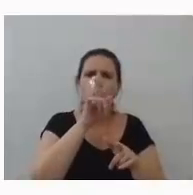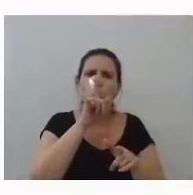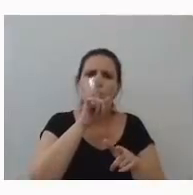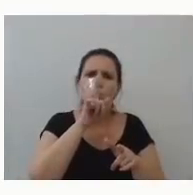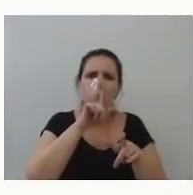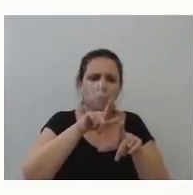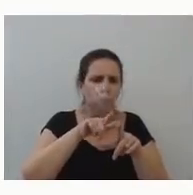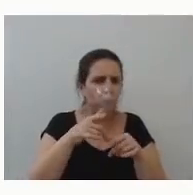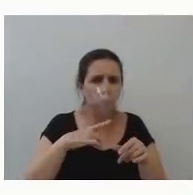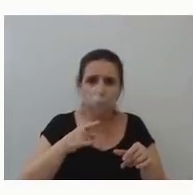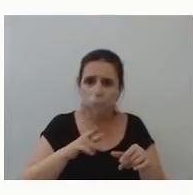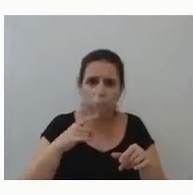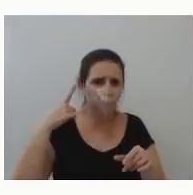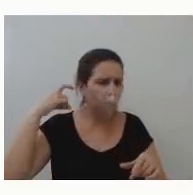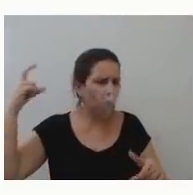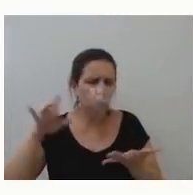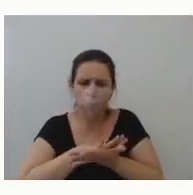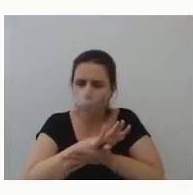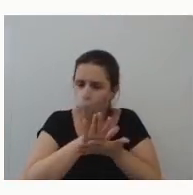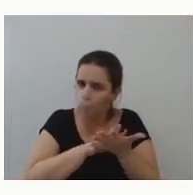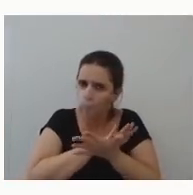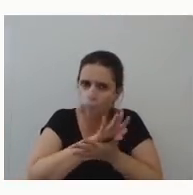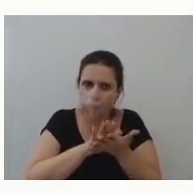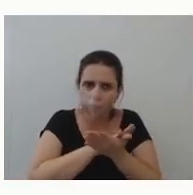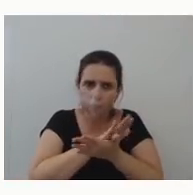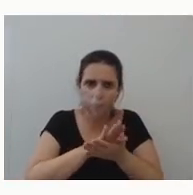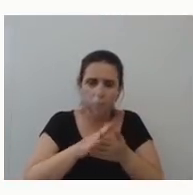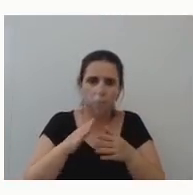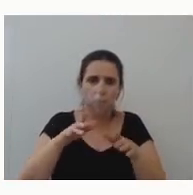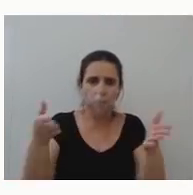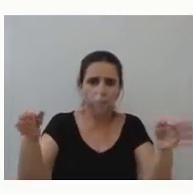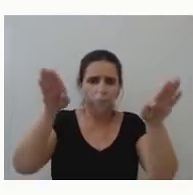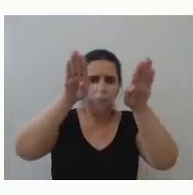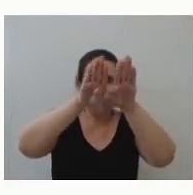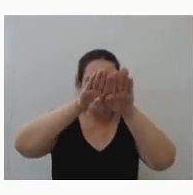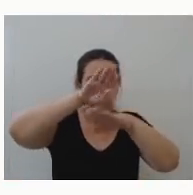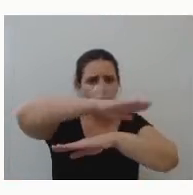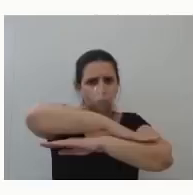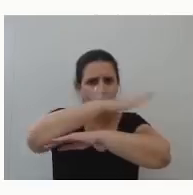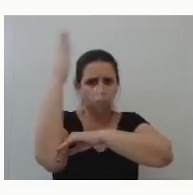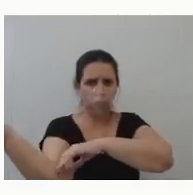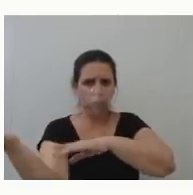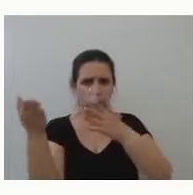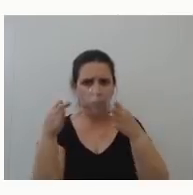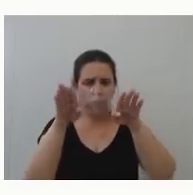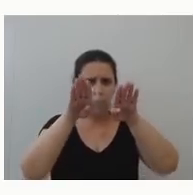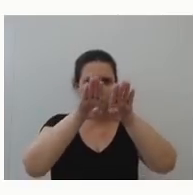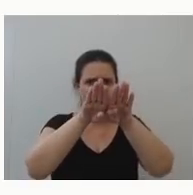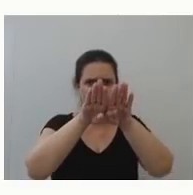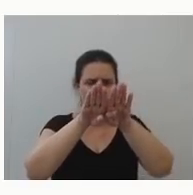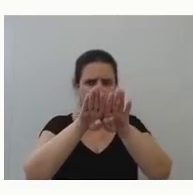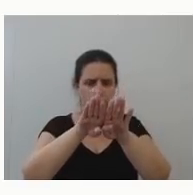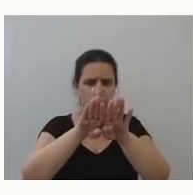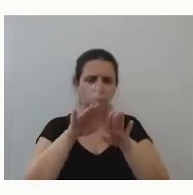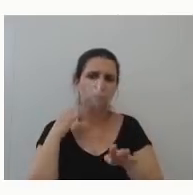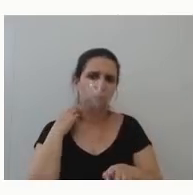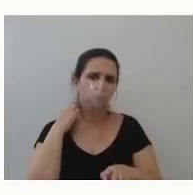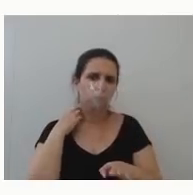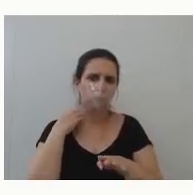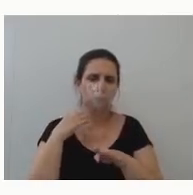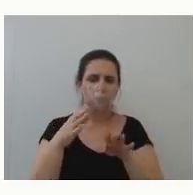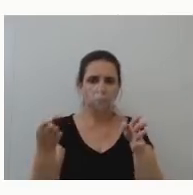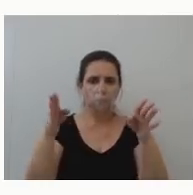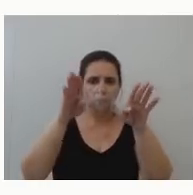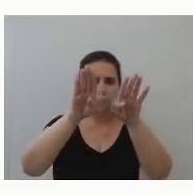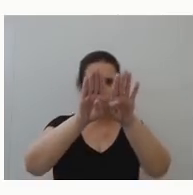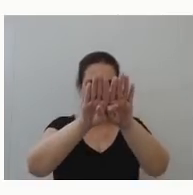possível, certo? Primeiro ponto é fechar a janela, Lembra que a gente tá, ou aquele ponto de luz que